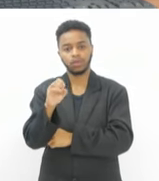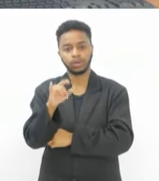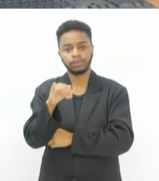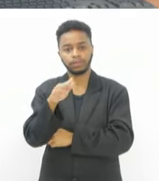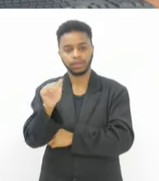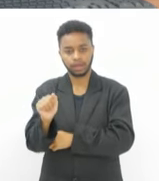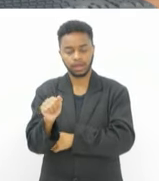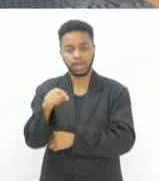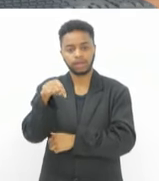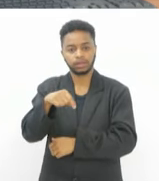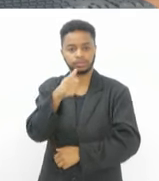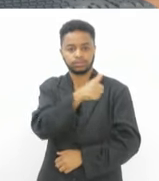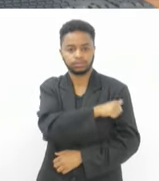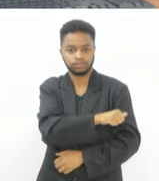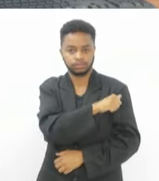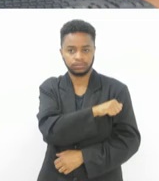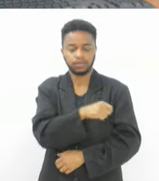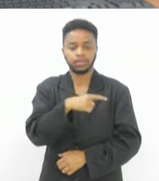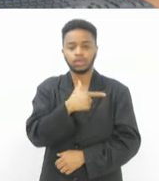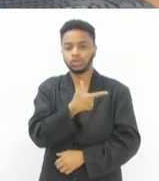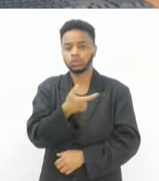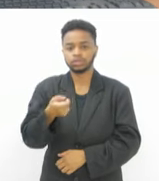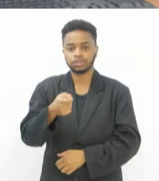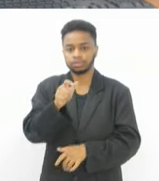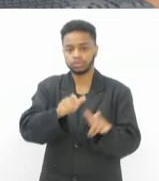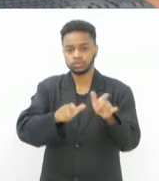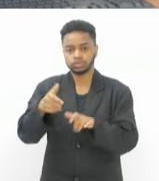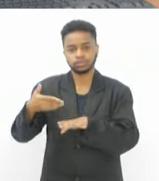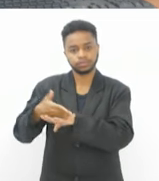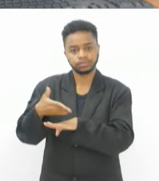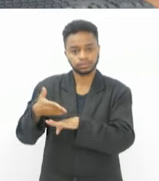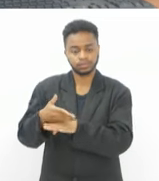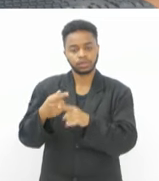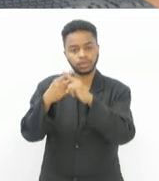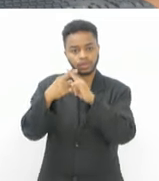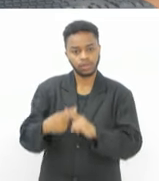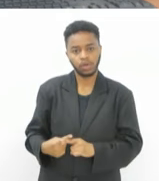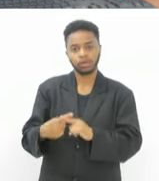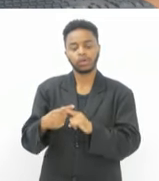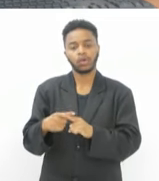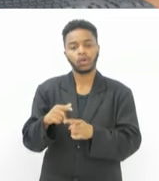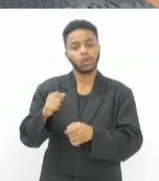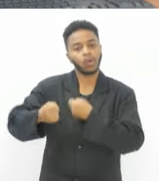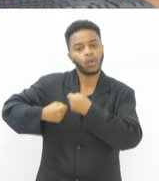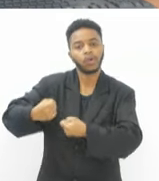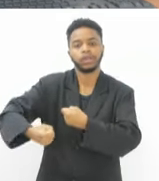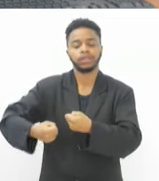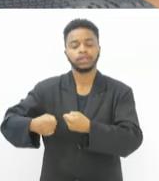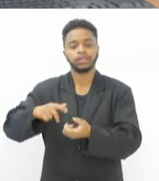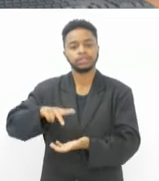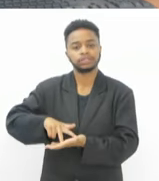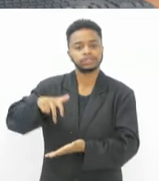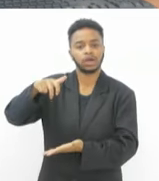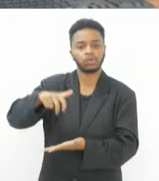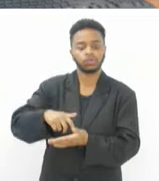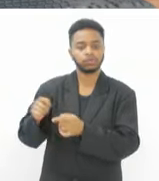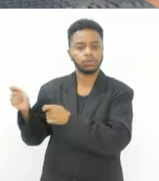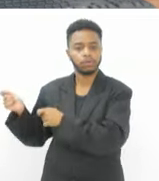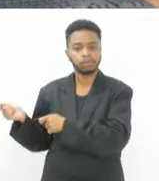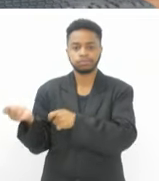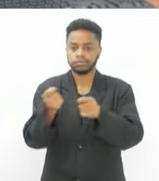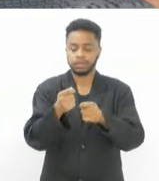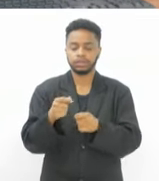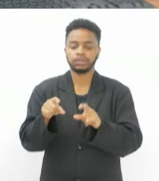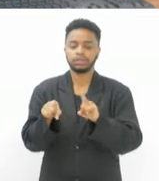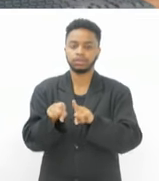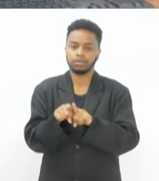Zona Oeste do Rio. Mais de 200 atletas vão participar das competições de corrida, salto, arremesso de peso e muito mais. O